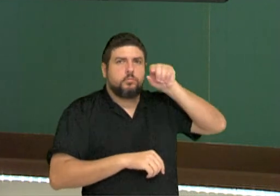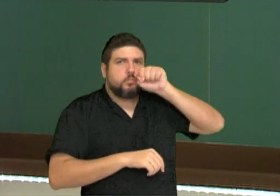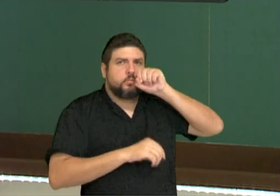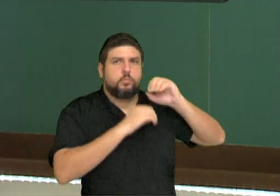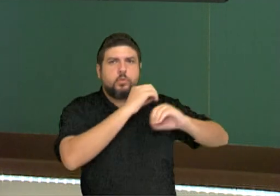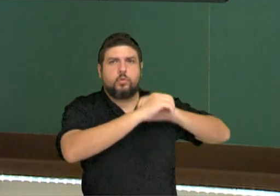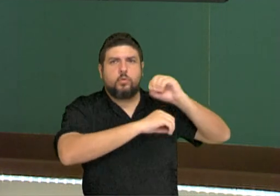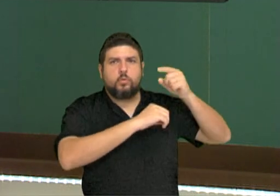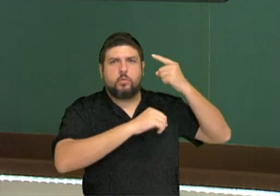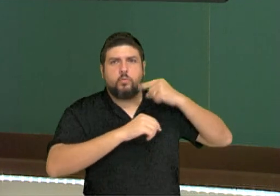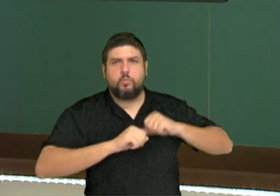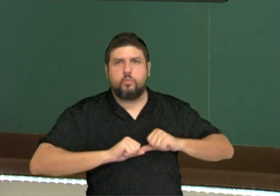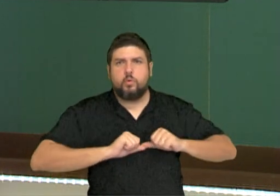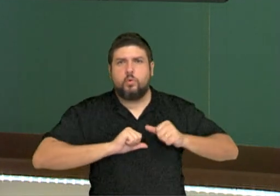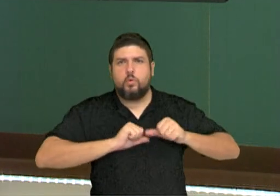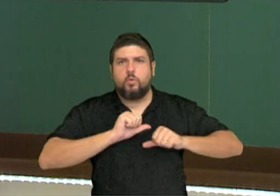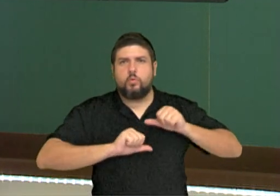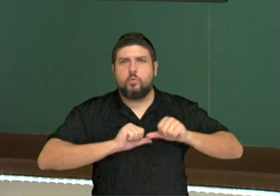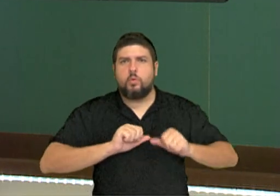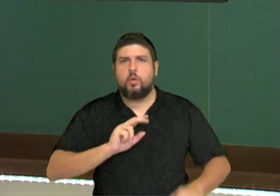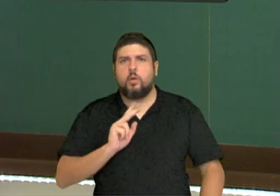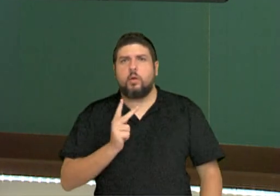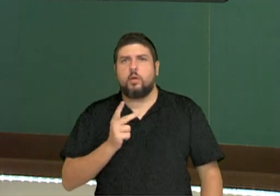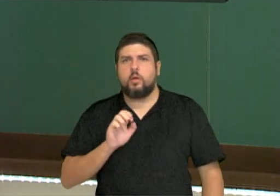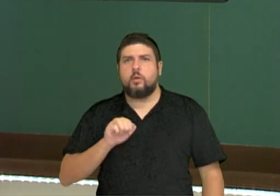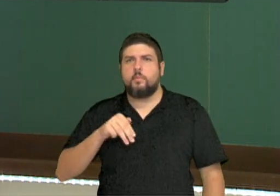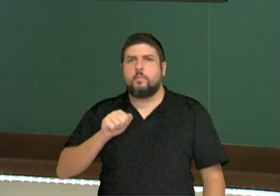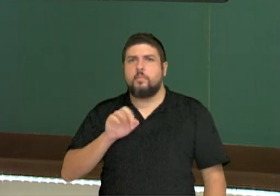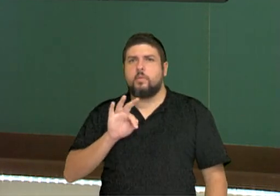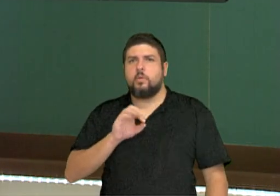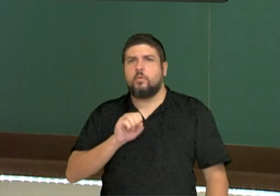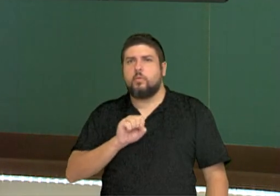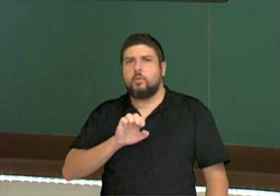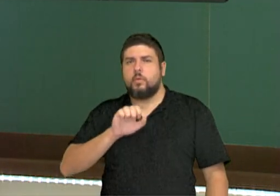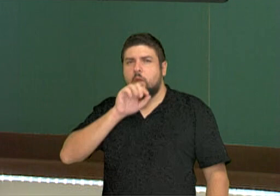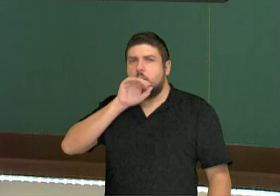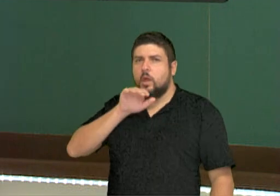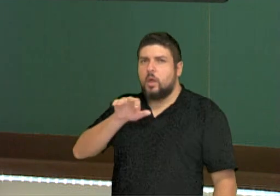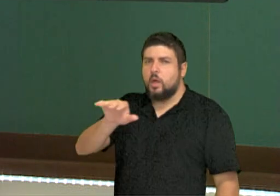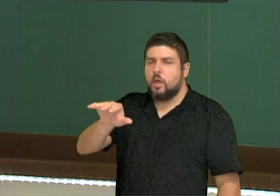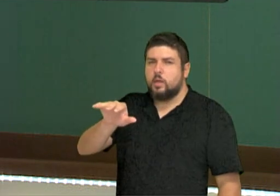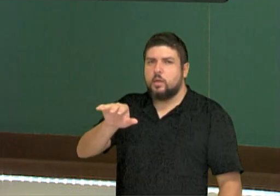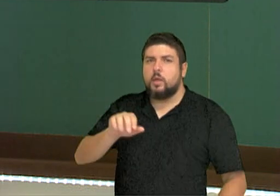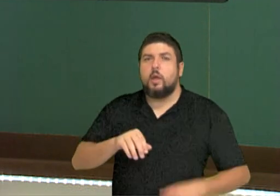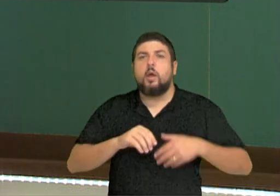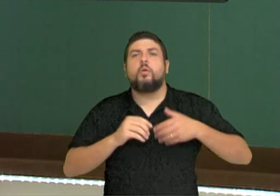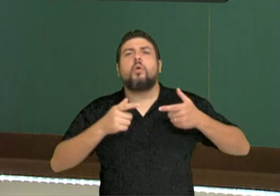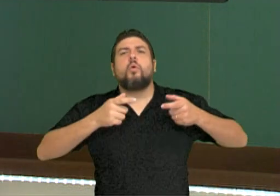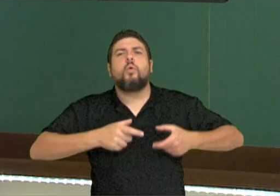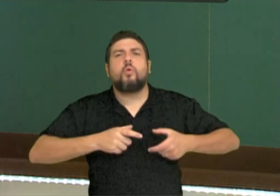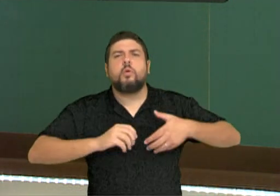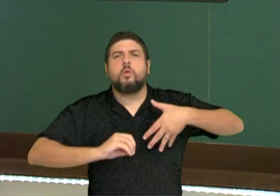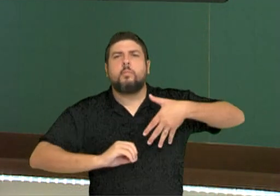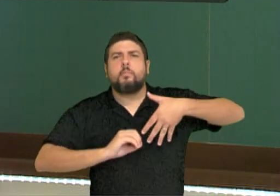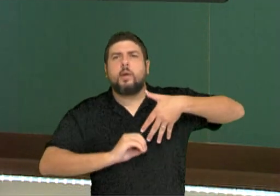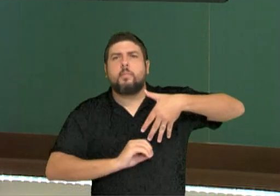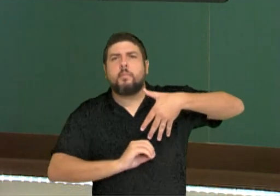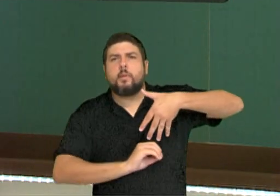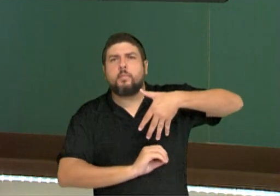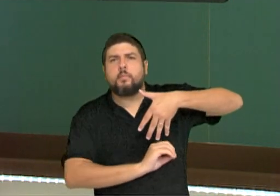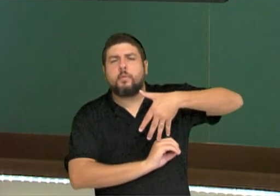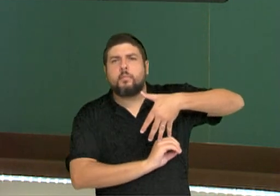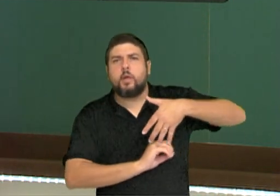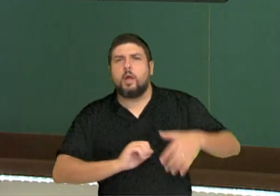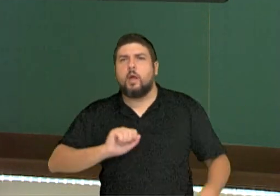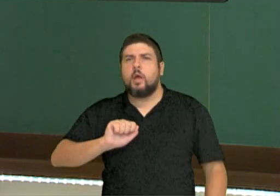hematose e que é dentro dos alvéolos que elas ocorrem, permitindo então a entrada do oxigênio nas células e